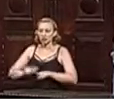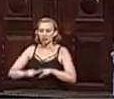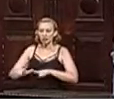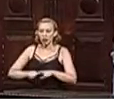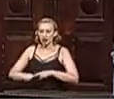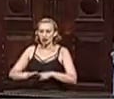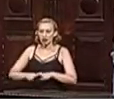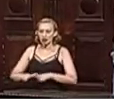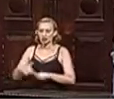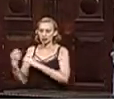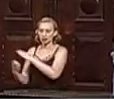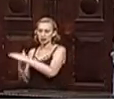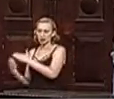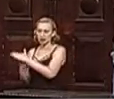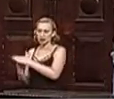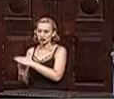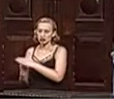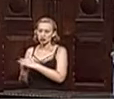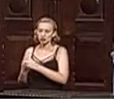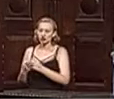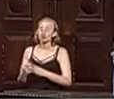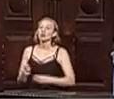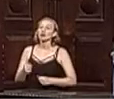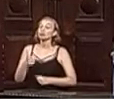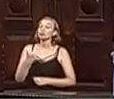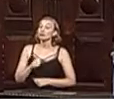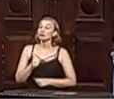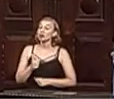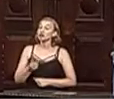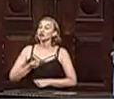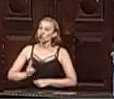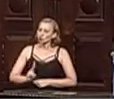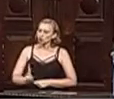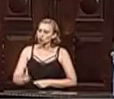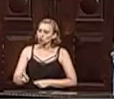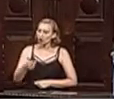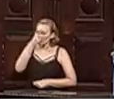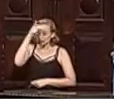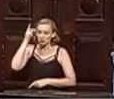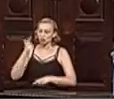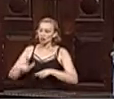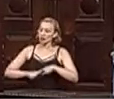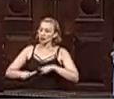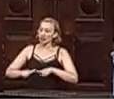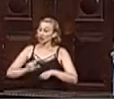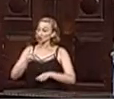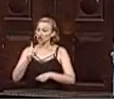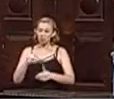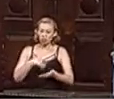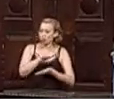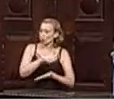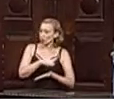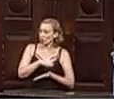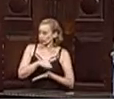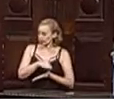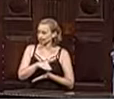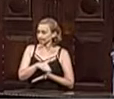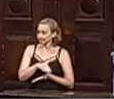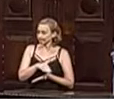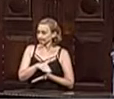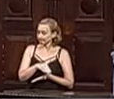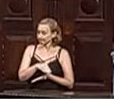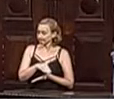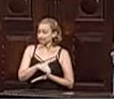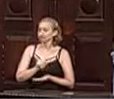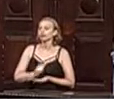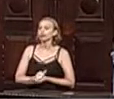manter na presidência um funcionário de carreira dos quadros. Dessa que é a maior e melhor e mais reconhecida empresa de limpeza urbana